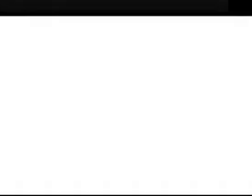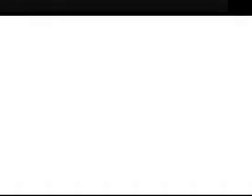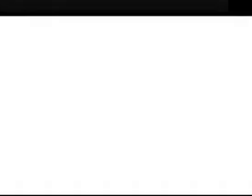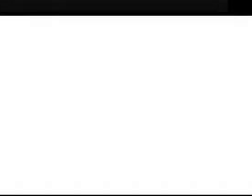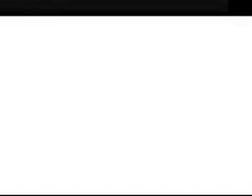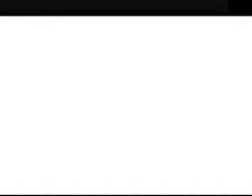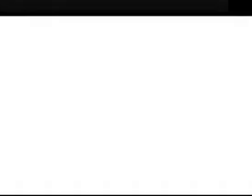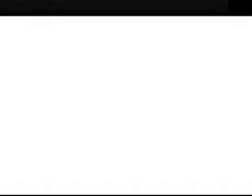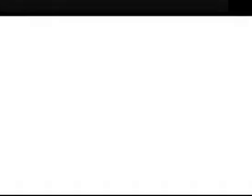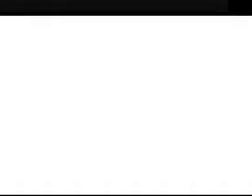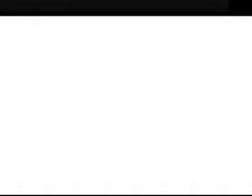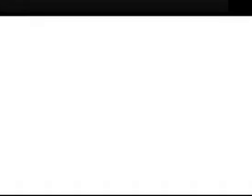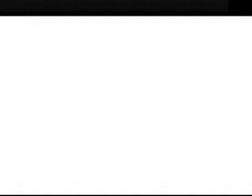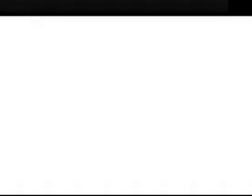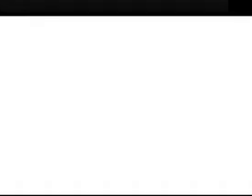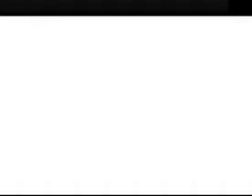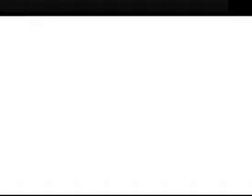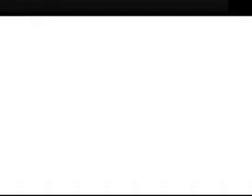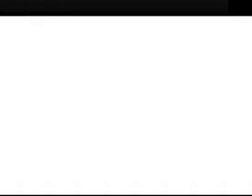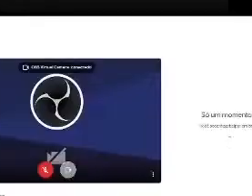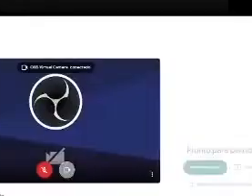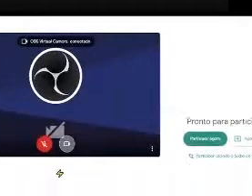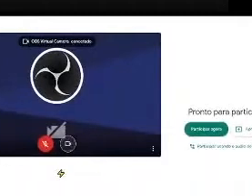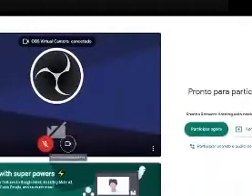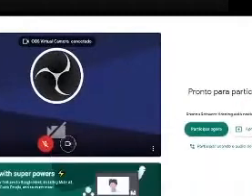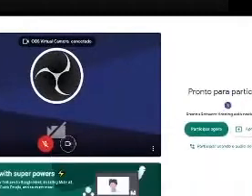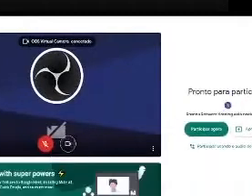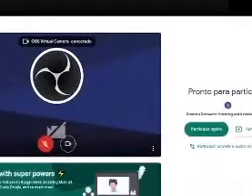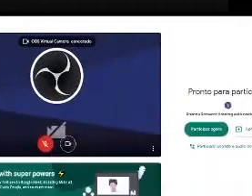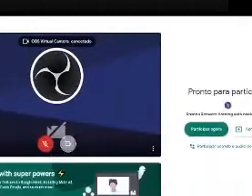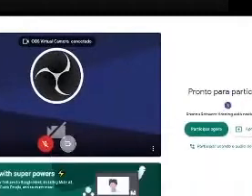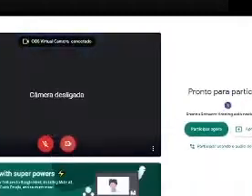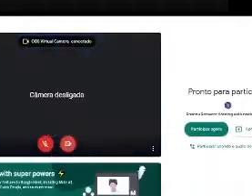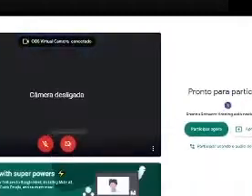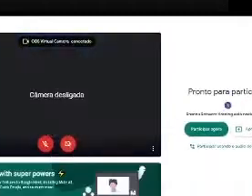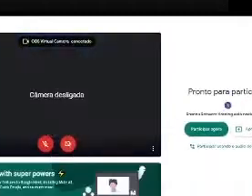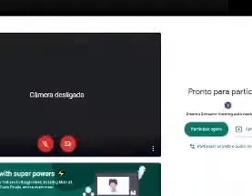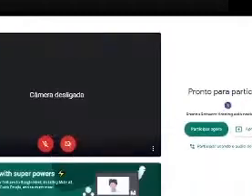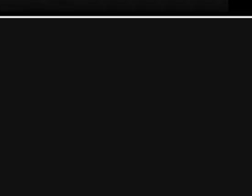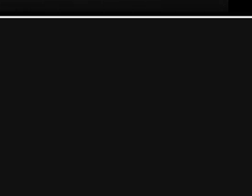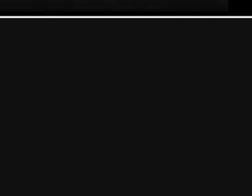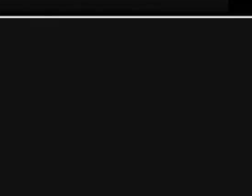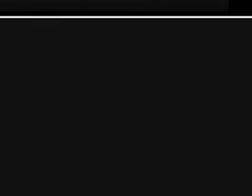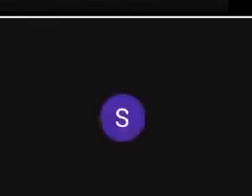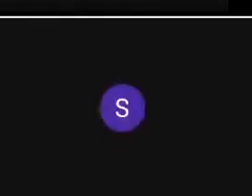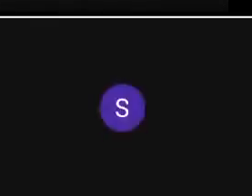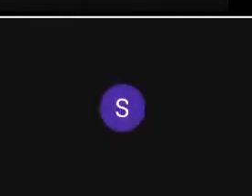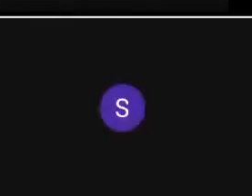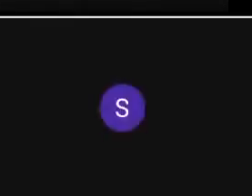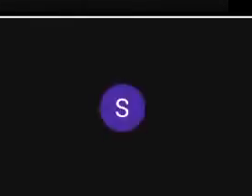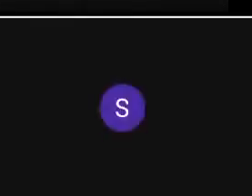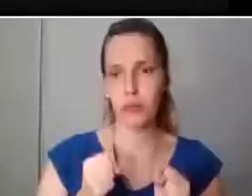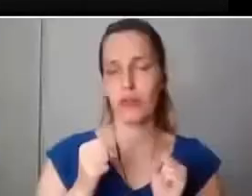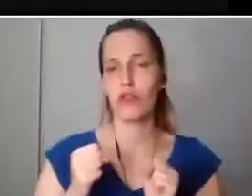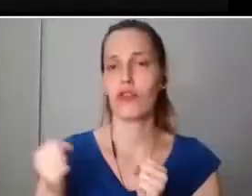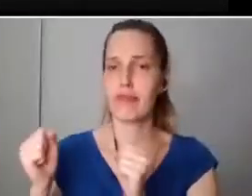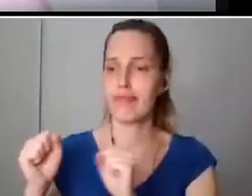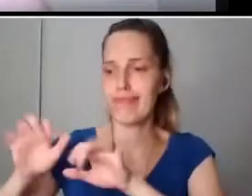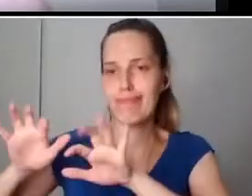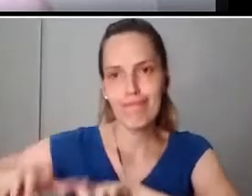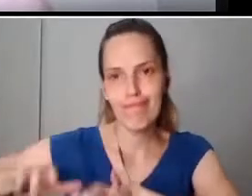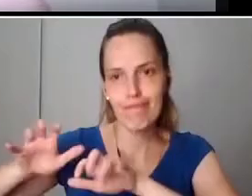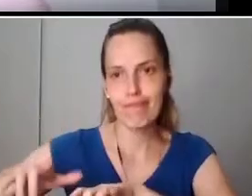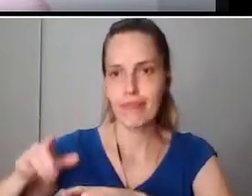nas plataformas virtuais, no chat do YouTube, do Instagram ou do Facebook, nós vamos estar coletando essas perguntas.